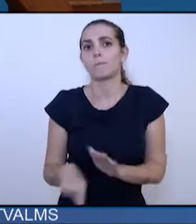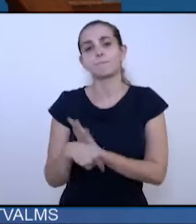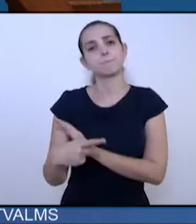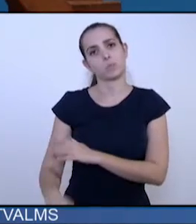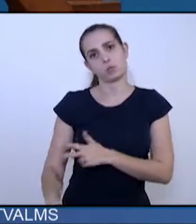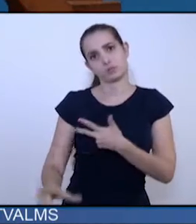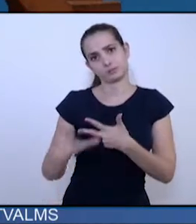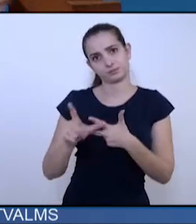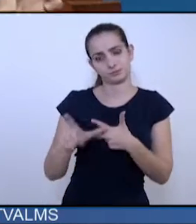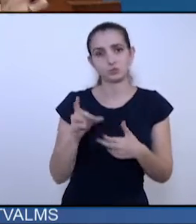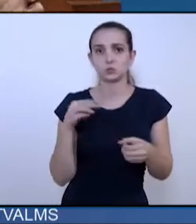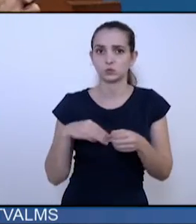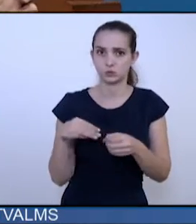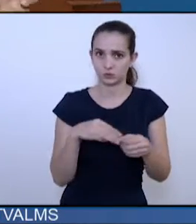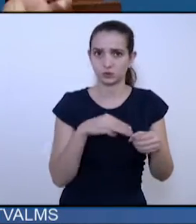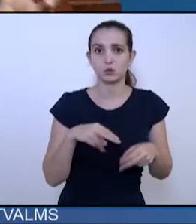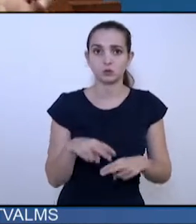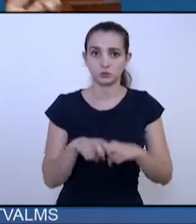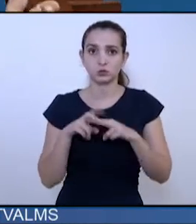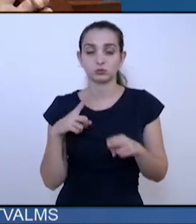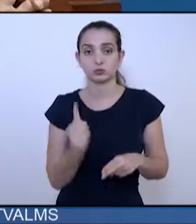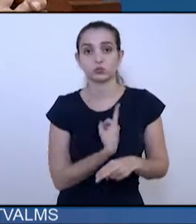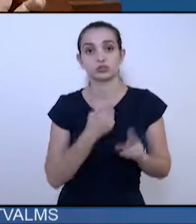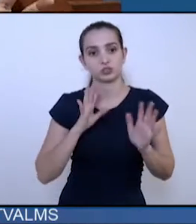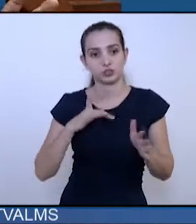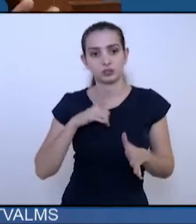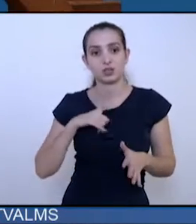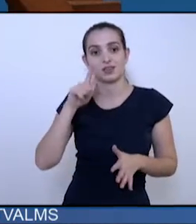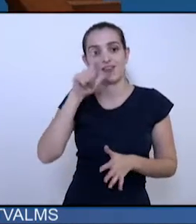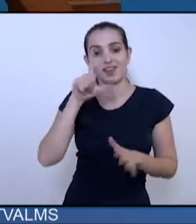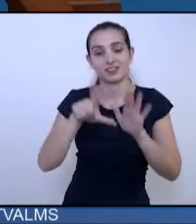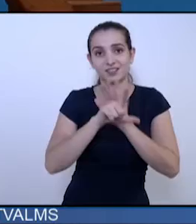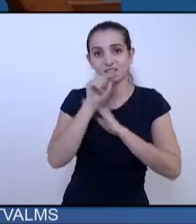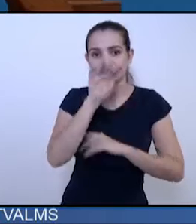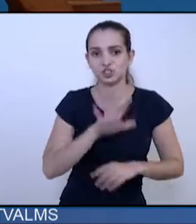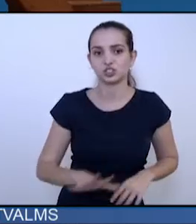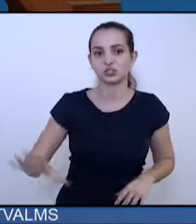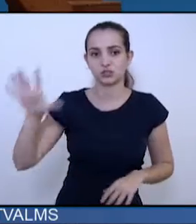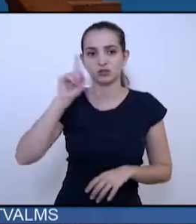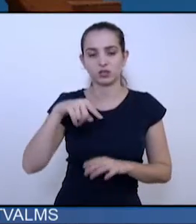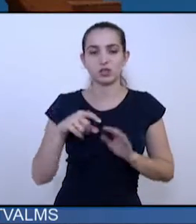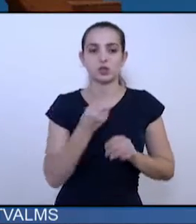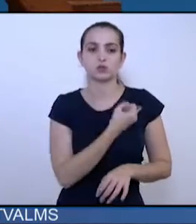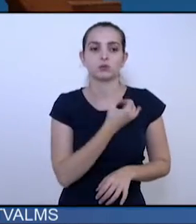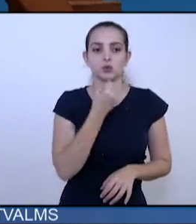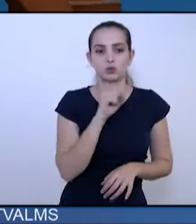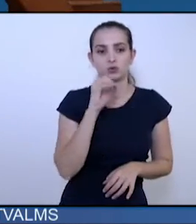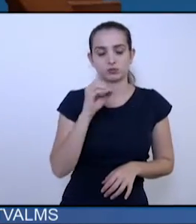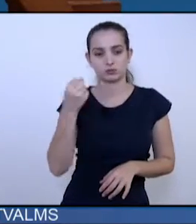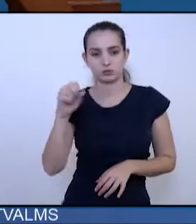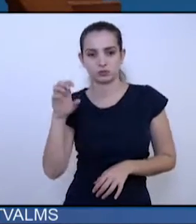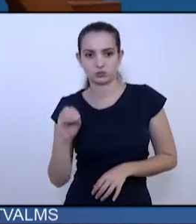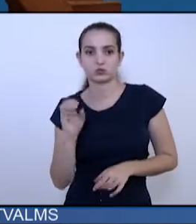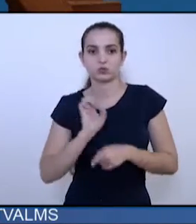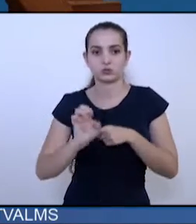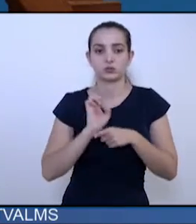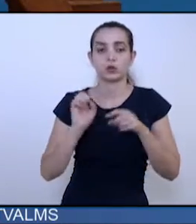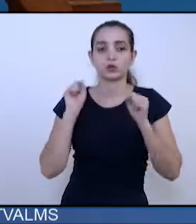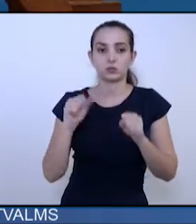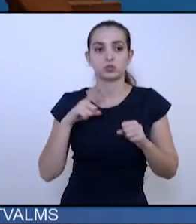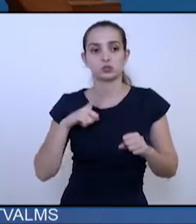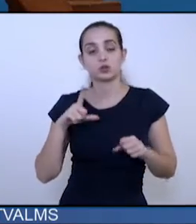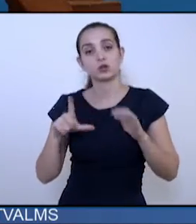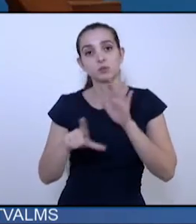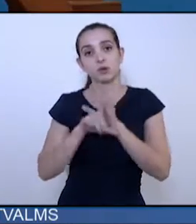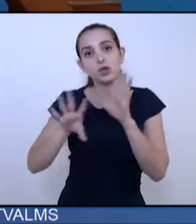do município. Então, nós já temos uma lei geral, que é a Lei 8.080. O Estado pode ter uma legislação suplementar